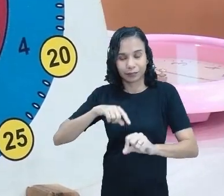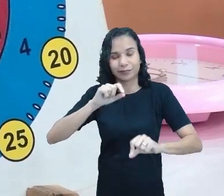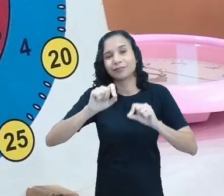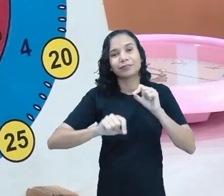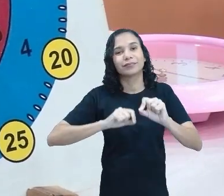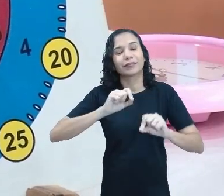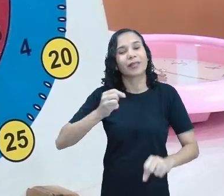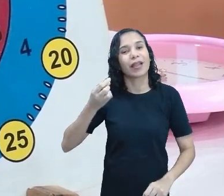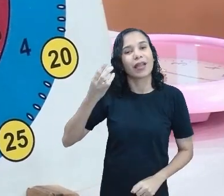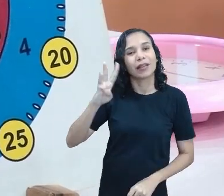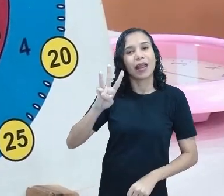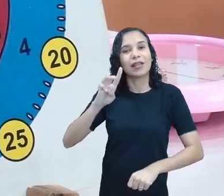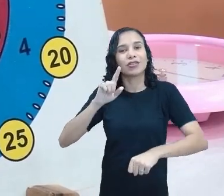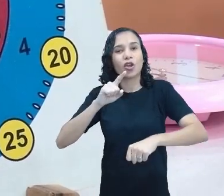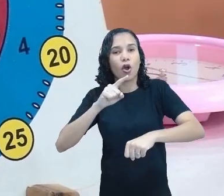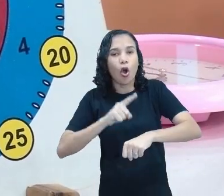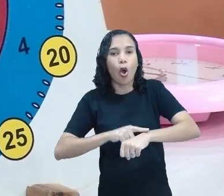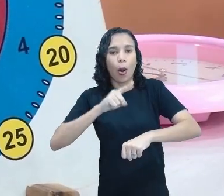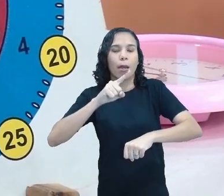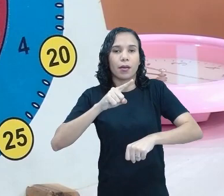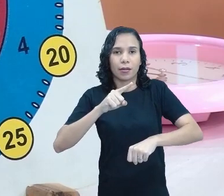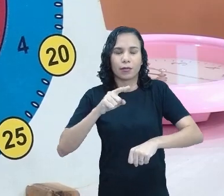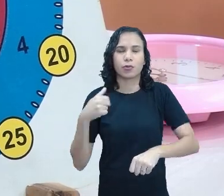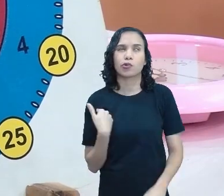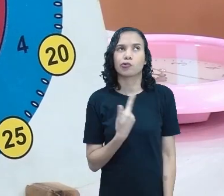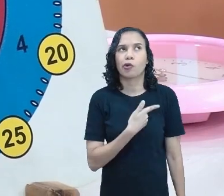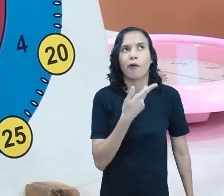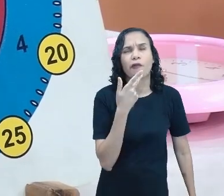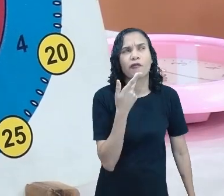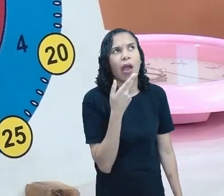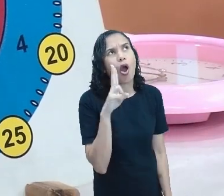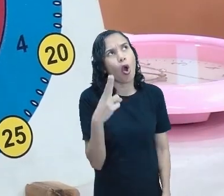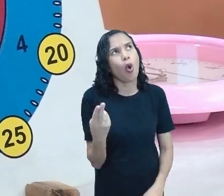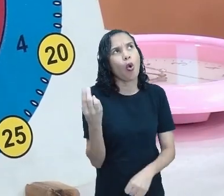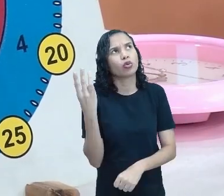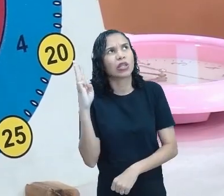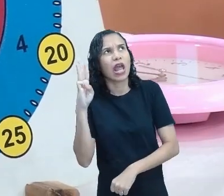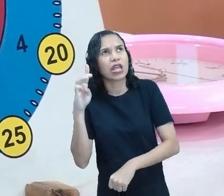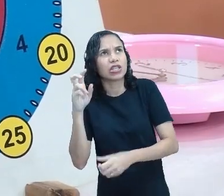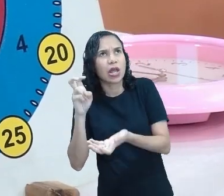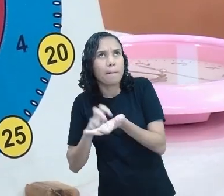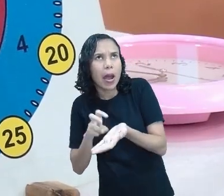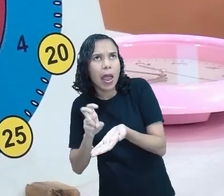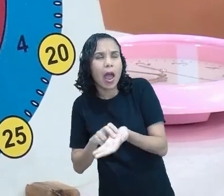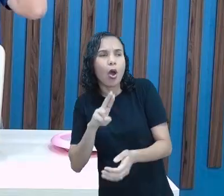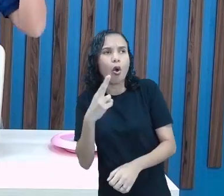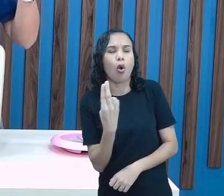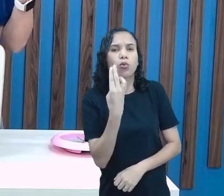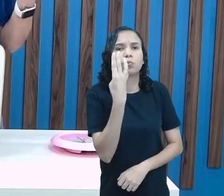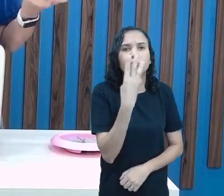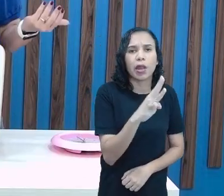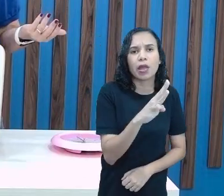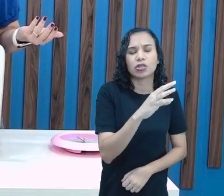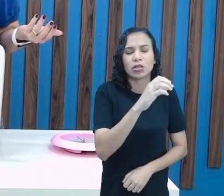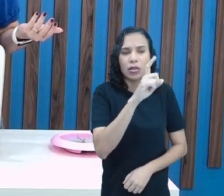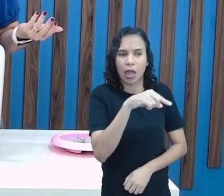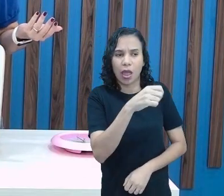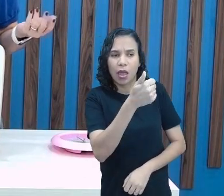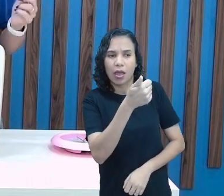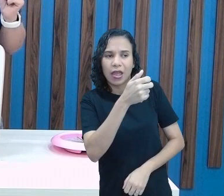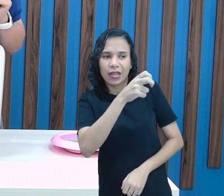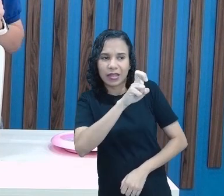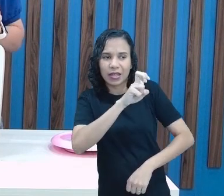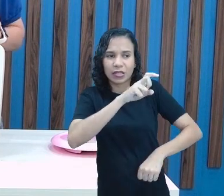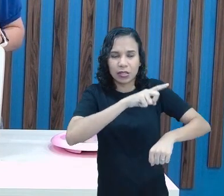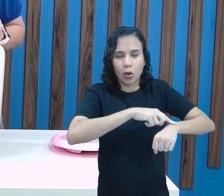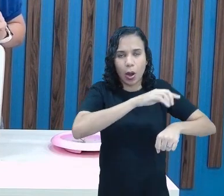exatamente 3 horas, e aí a gente vai dizer ou 3 horas se for da manhã, ou 15 horas se